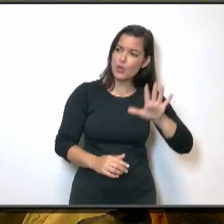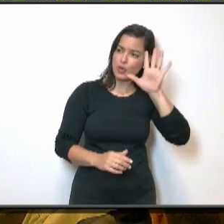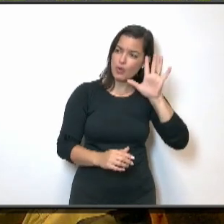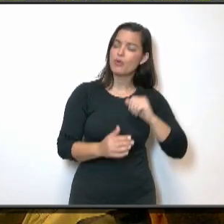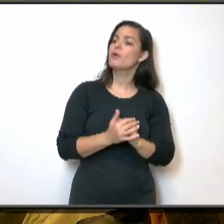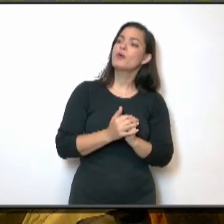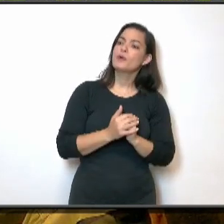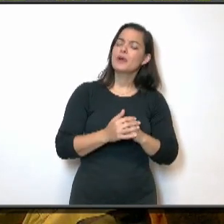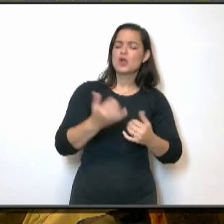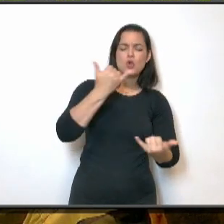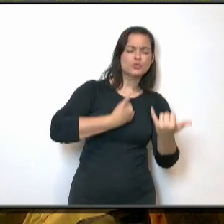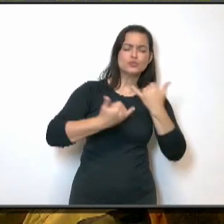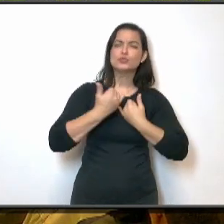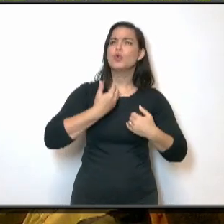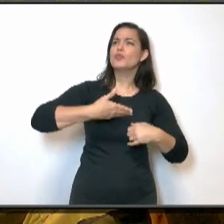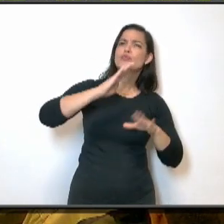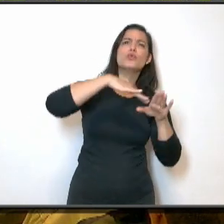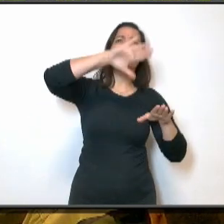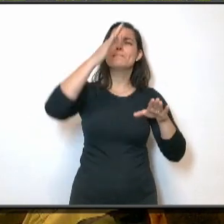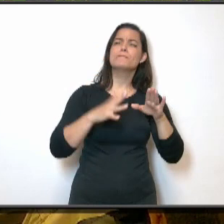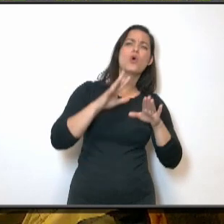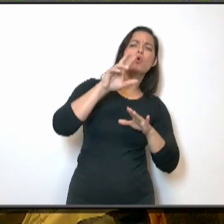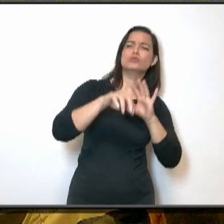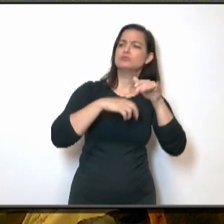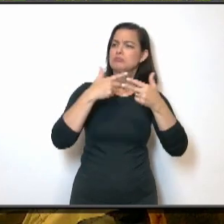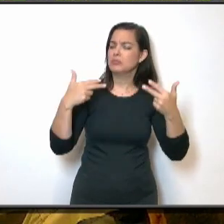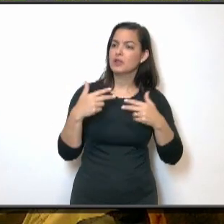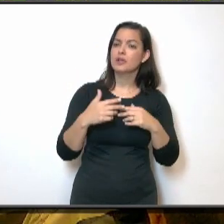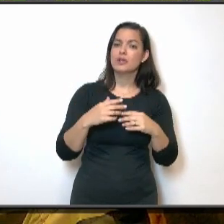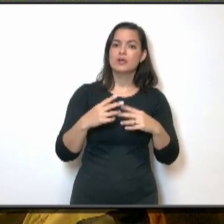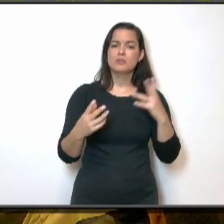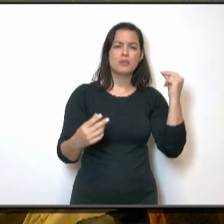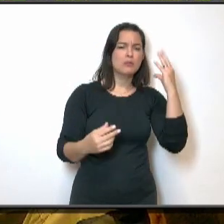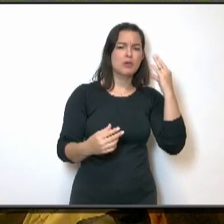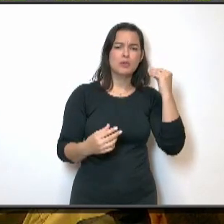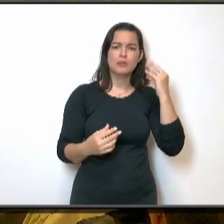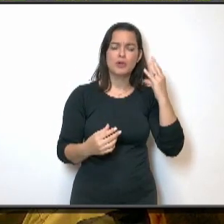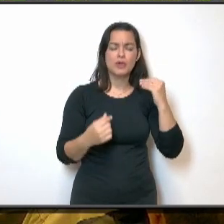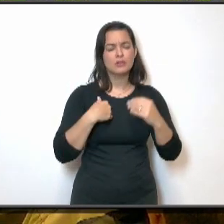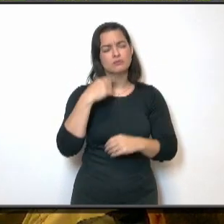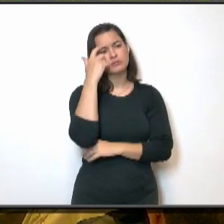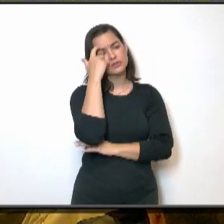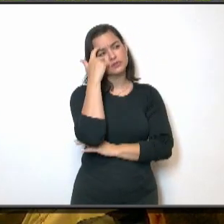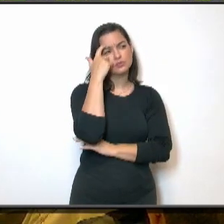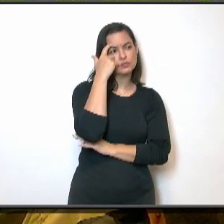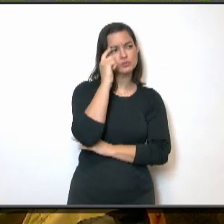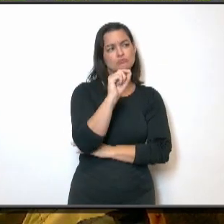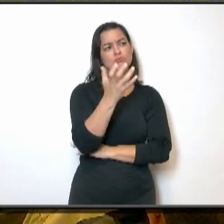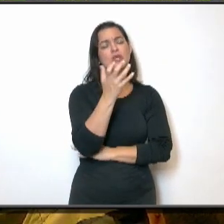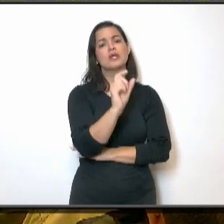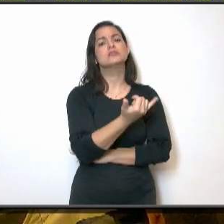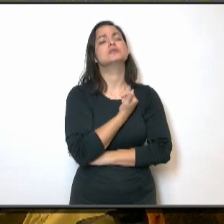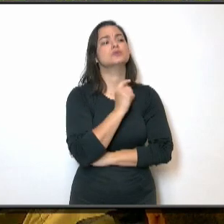sobre os Alpes e tal. E vem com aquela conversa toda. Onde que esse cara está querendo chegar? Aí ele virou para mim e falou